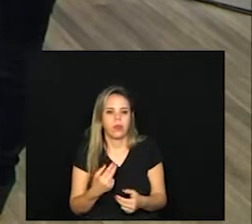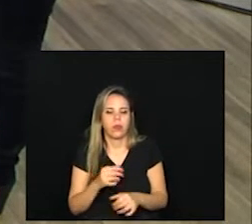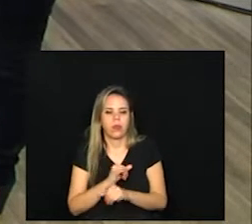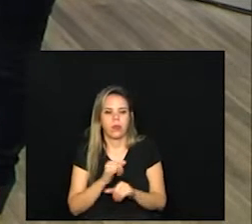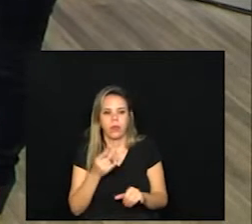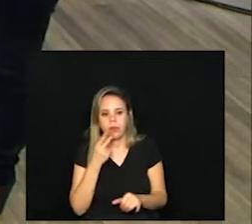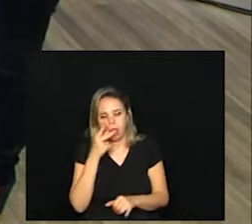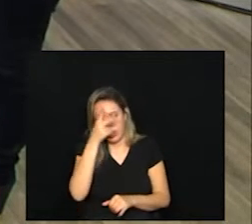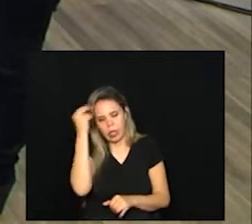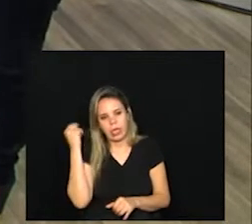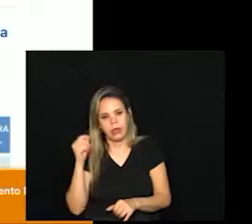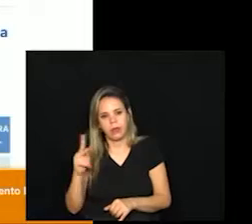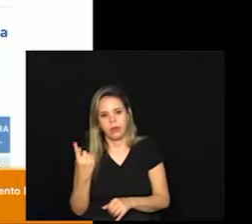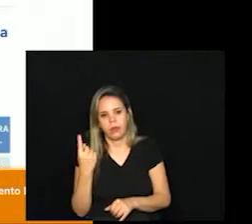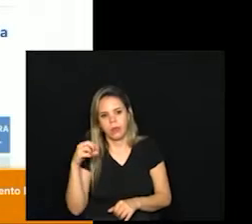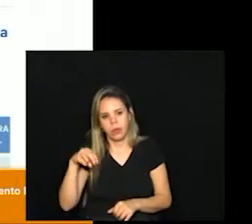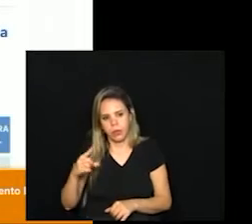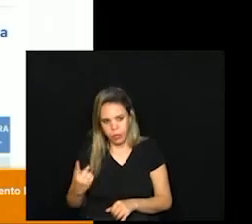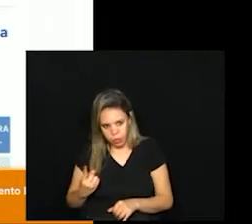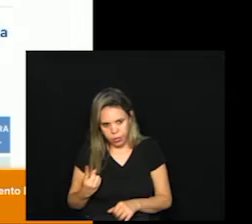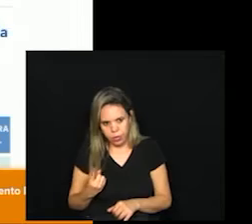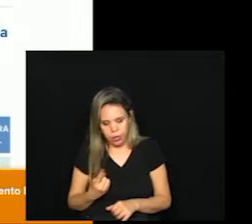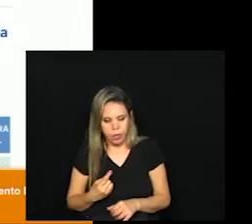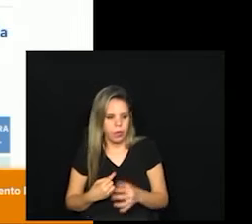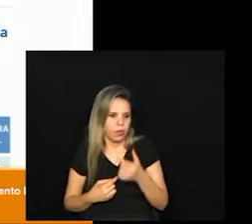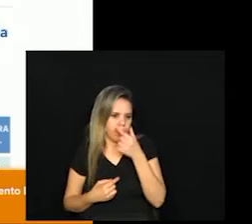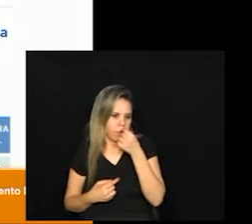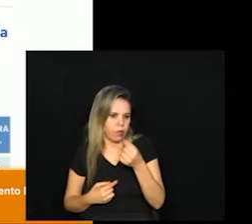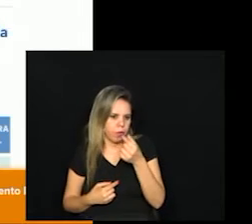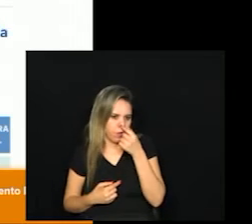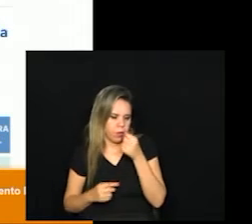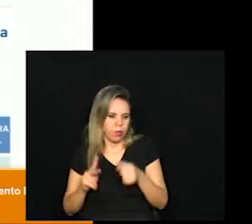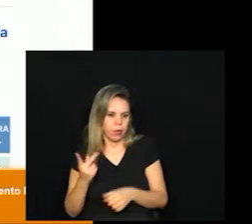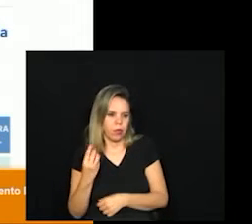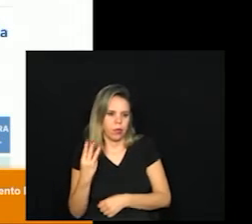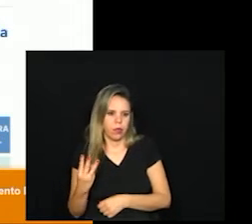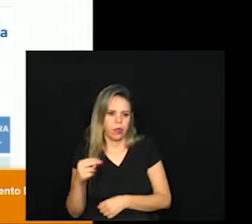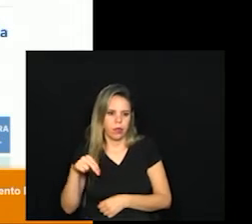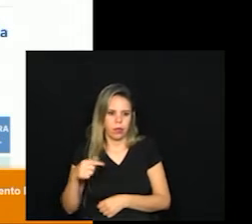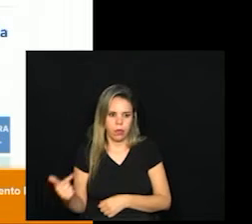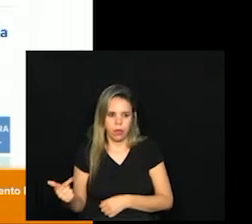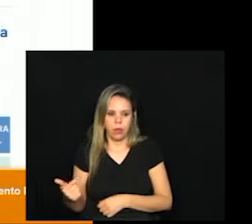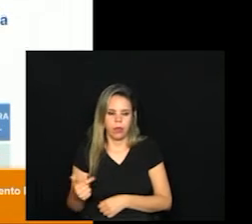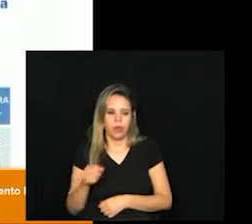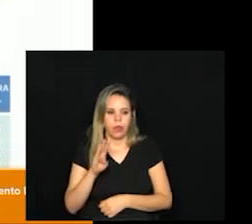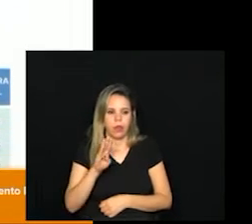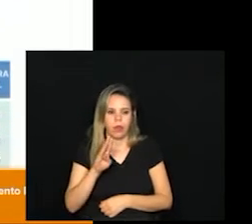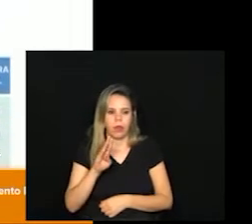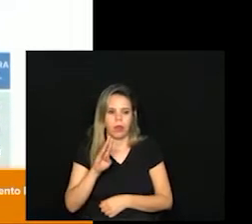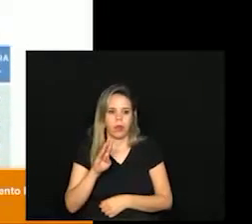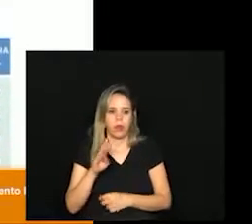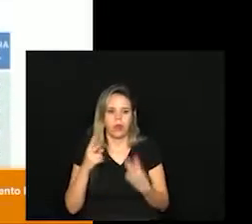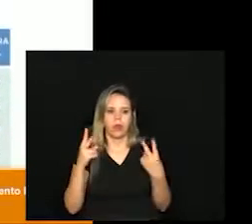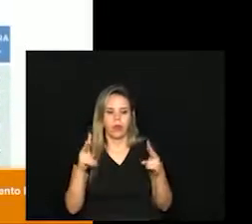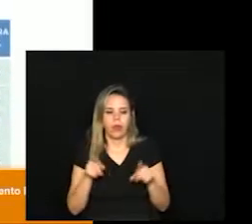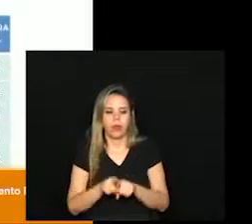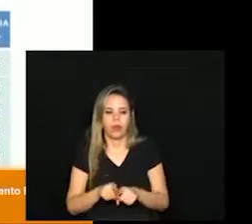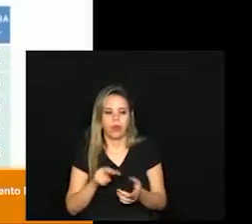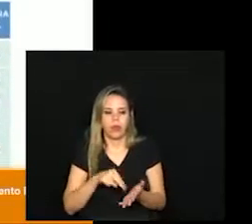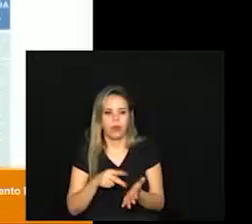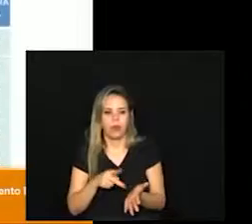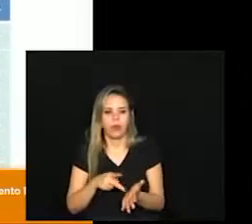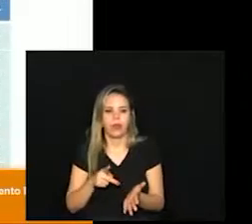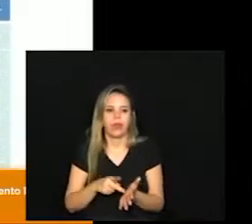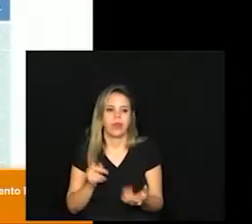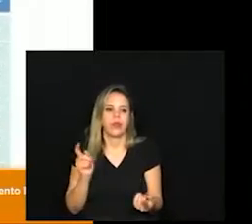anunciado da Prefeitura, H1N1, que é o mais conhecido, H3N2 e a B Vitória. Na verdade, qual